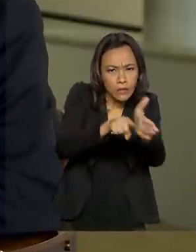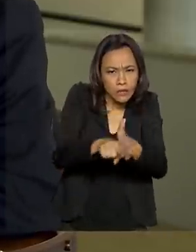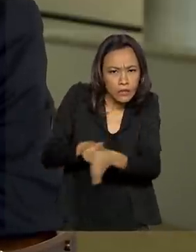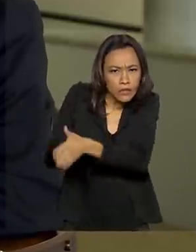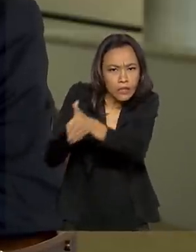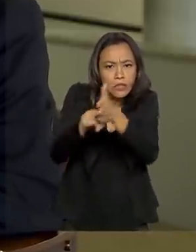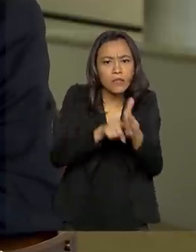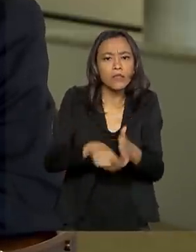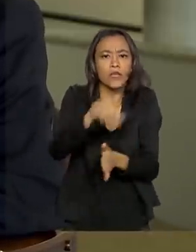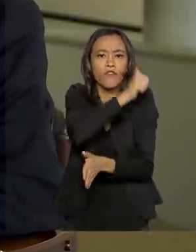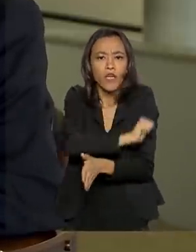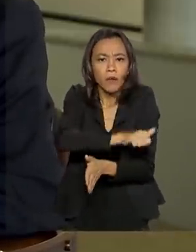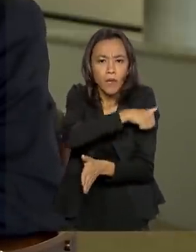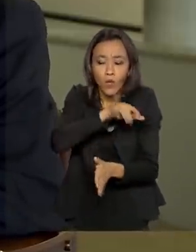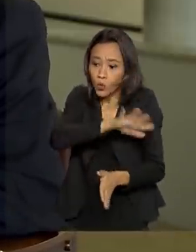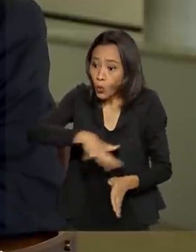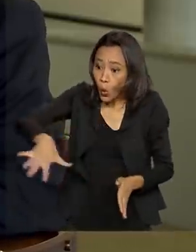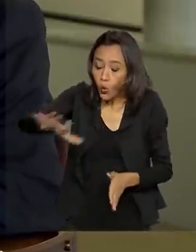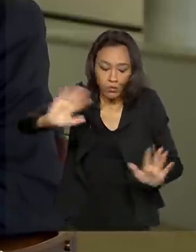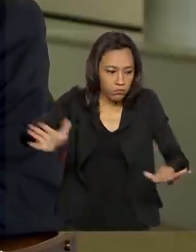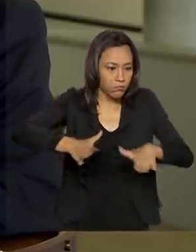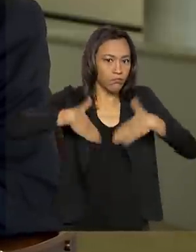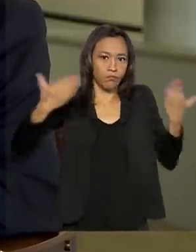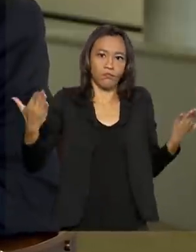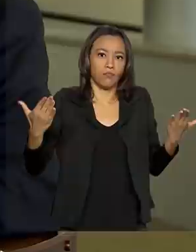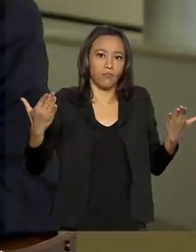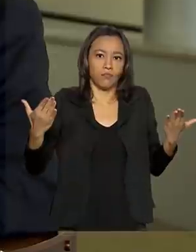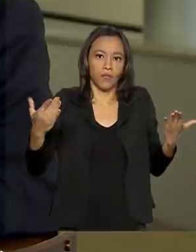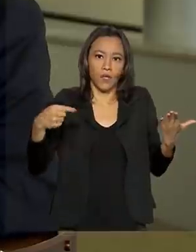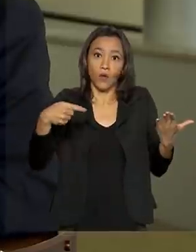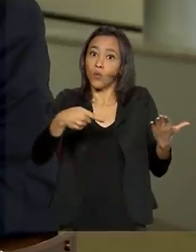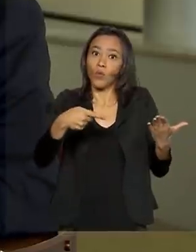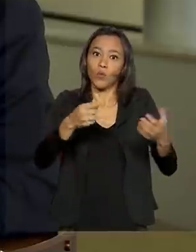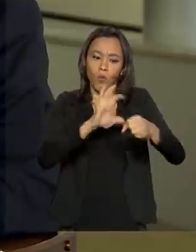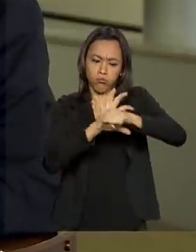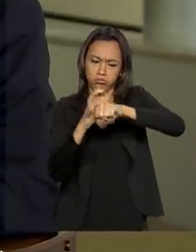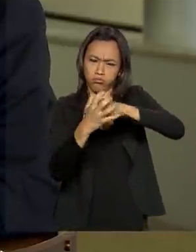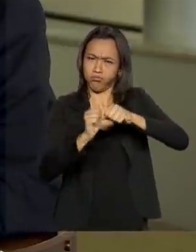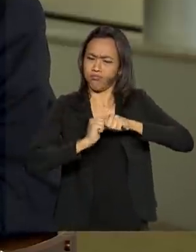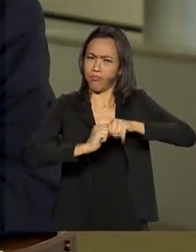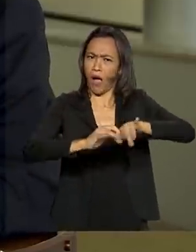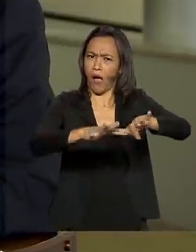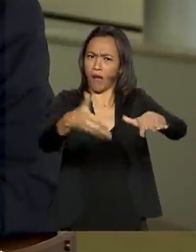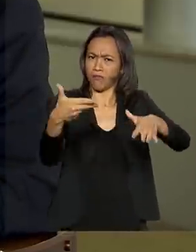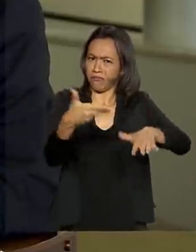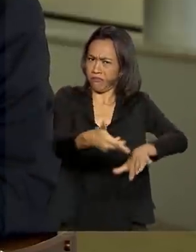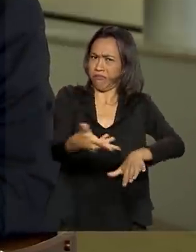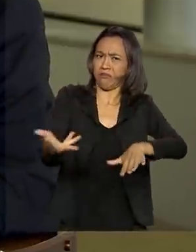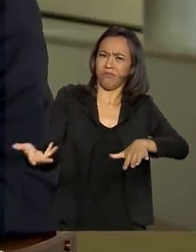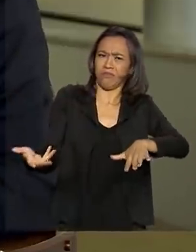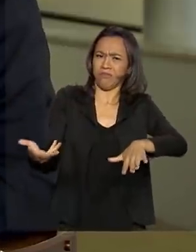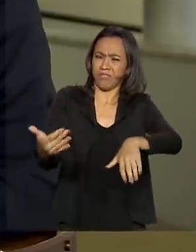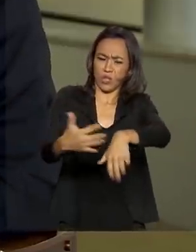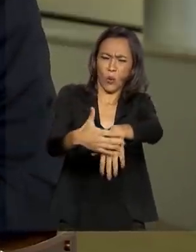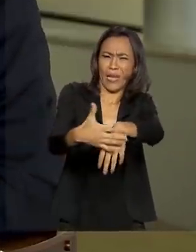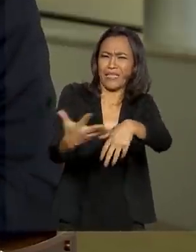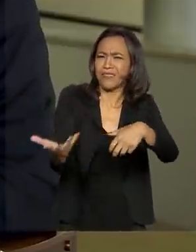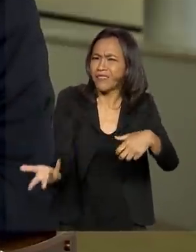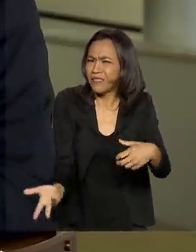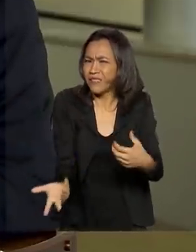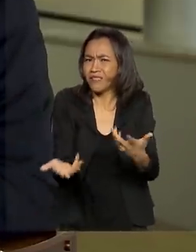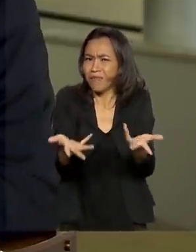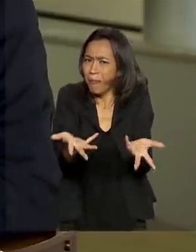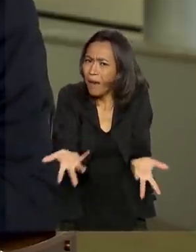próprias enfermeiras, todos foram surpreendidos com a chegada de uma vou chamar de doença,